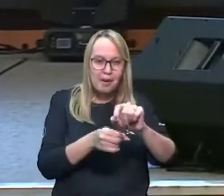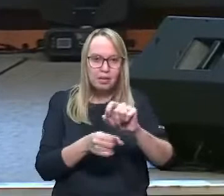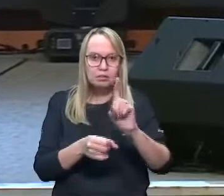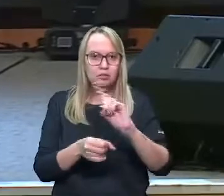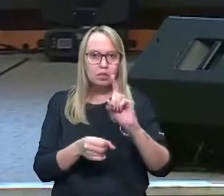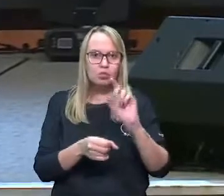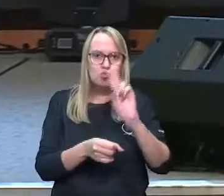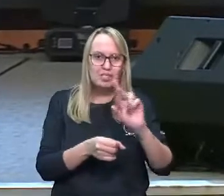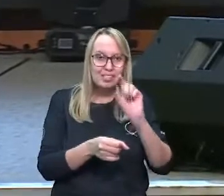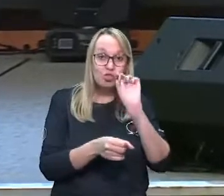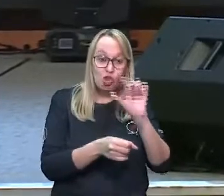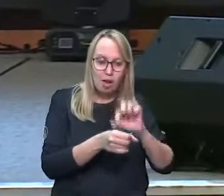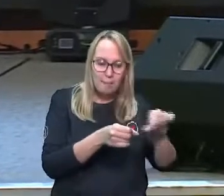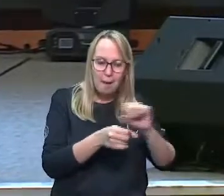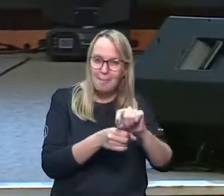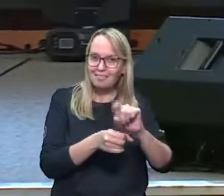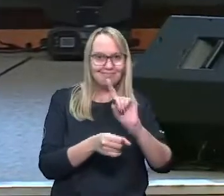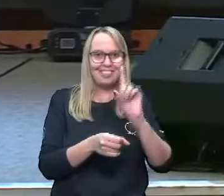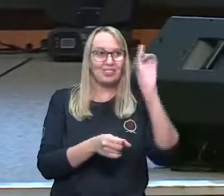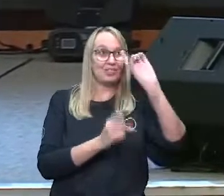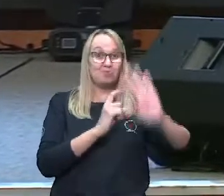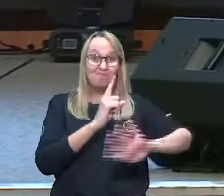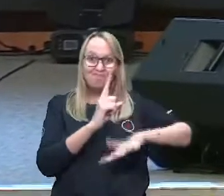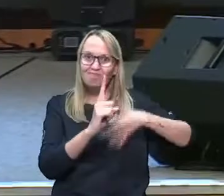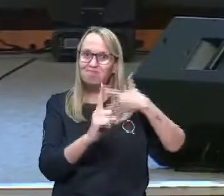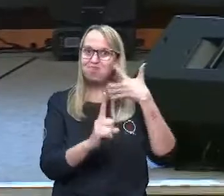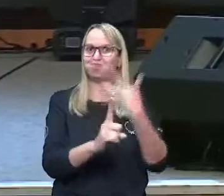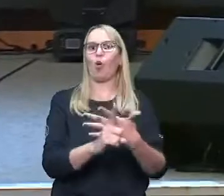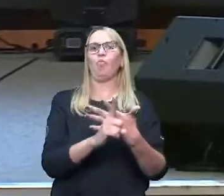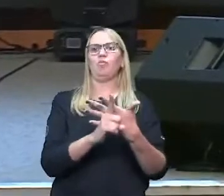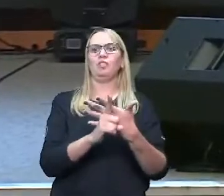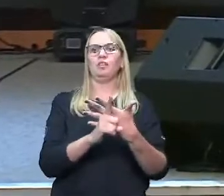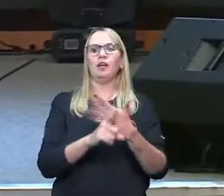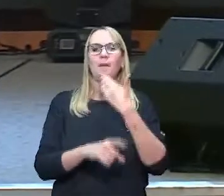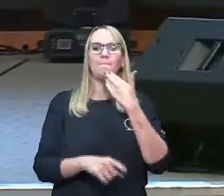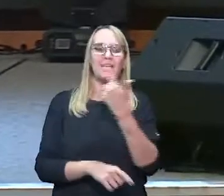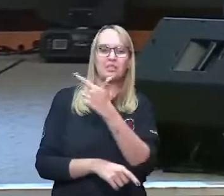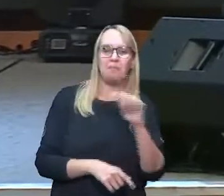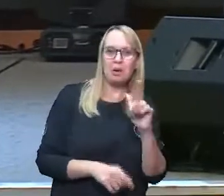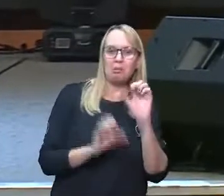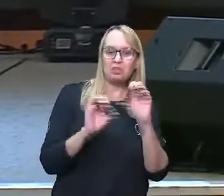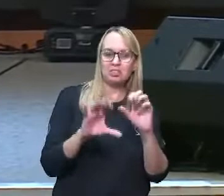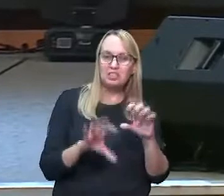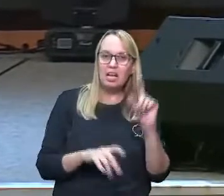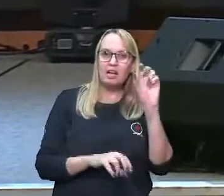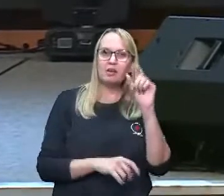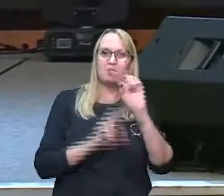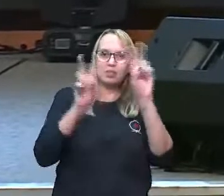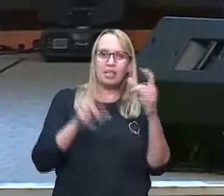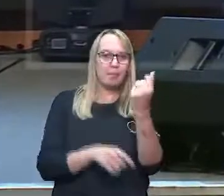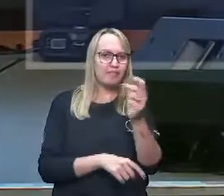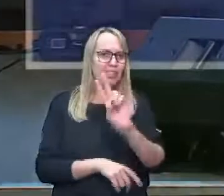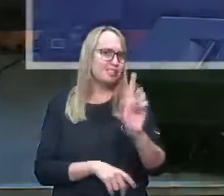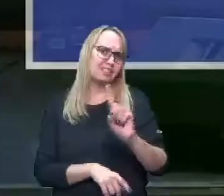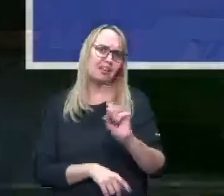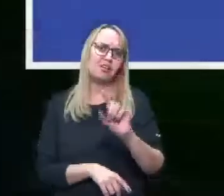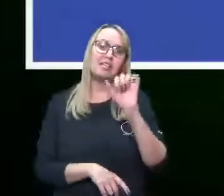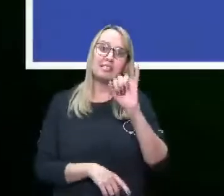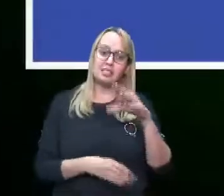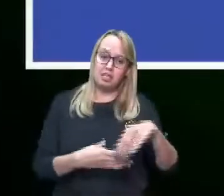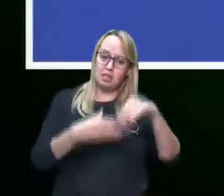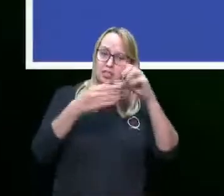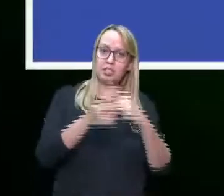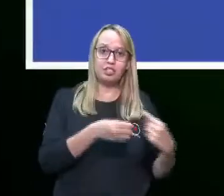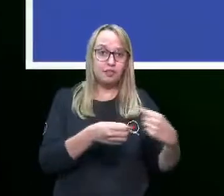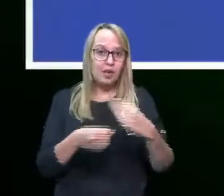sua sementeira. Ou seja, não delegue a responsabilidade de ensinar sobre finanças. Se você aqui é líder de filial,